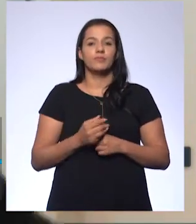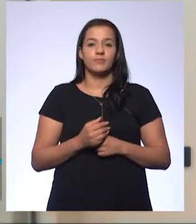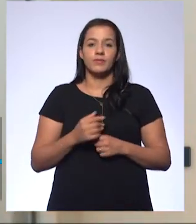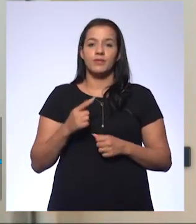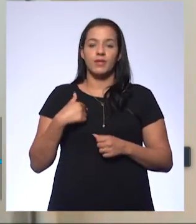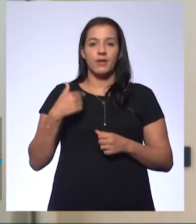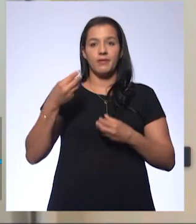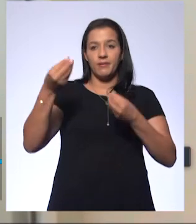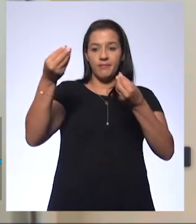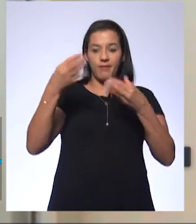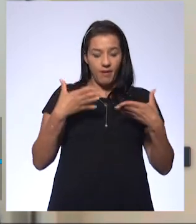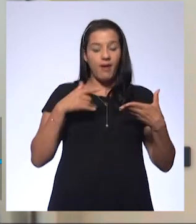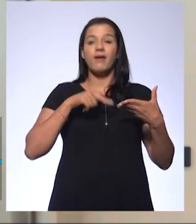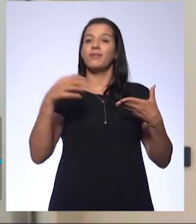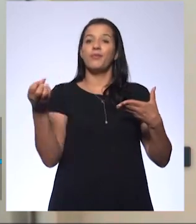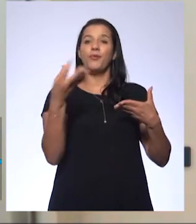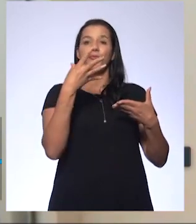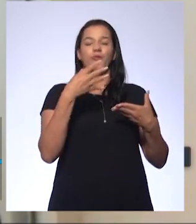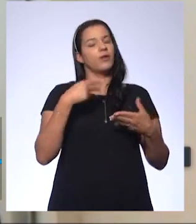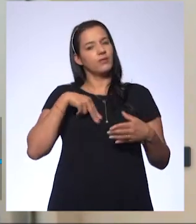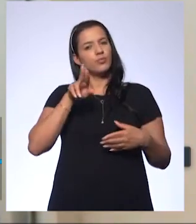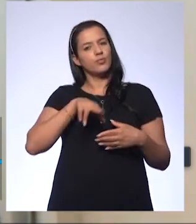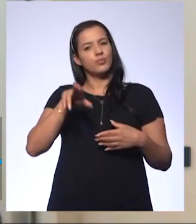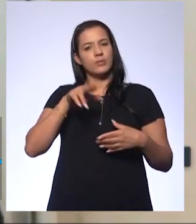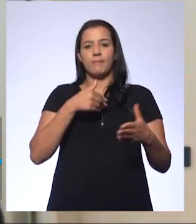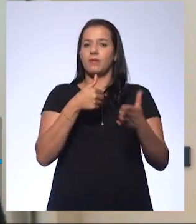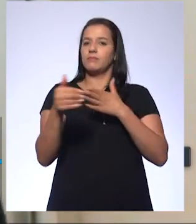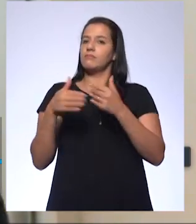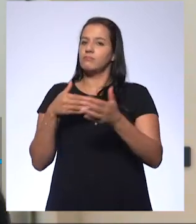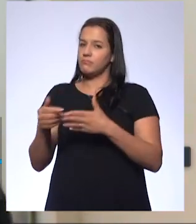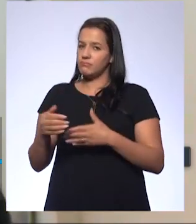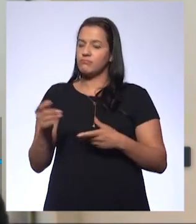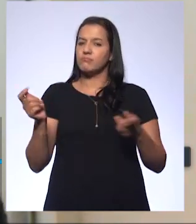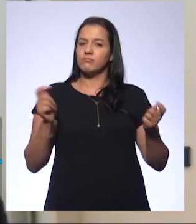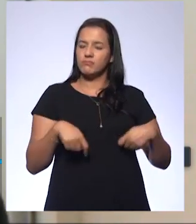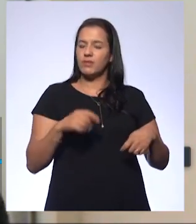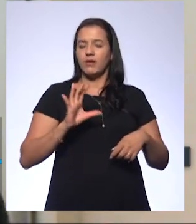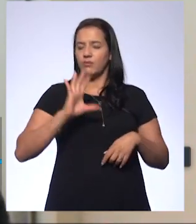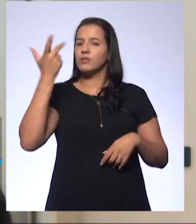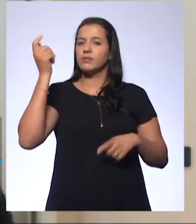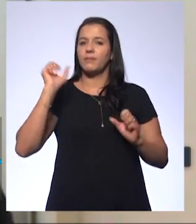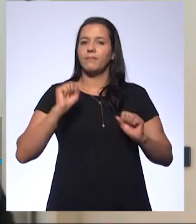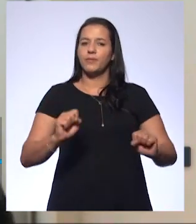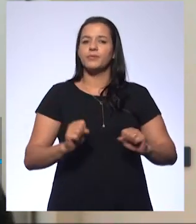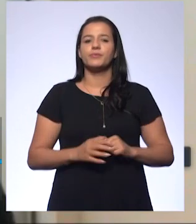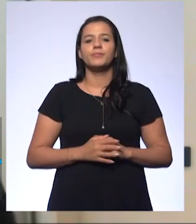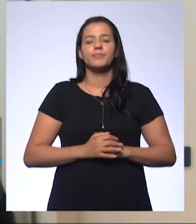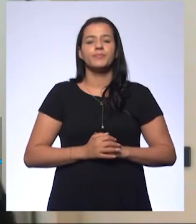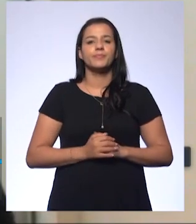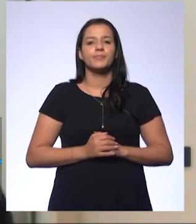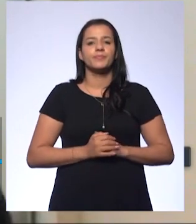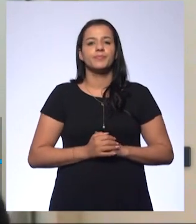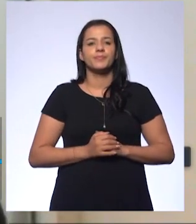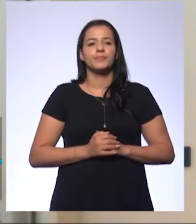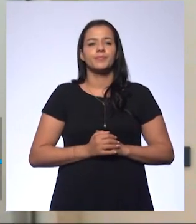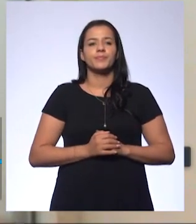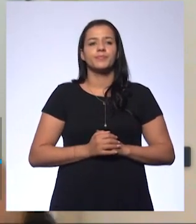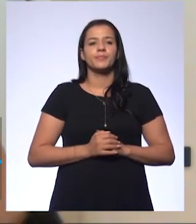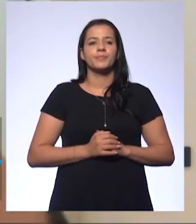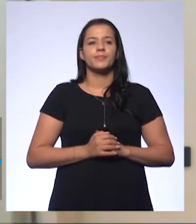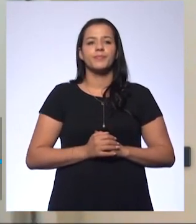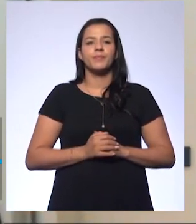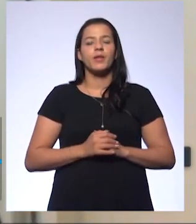Então, o cientista, ele tinha base para comprovar aquilo que ele estava dizendo. Então, hoje continuam os estudos? Continuam, até que